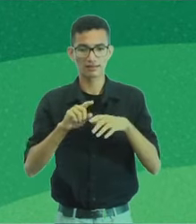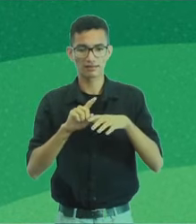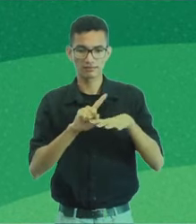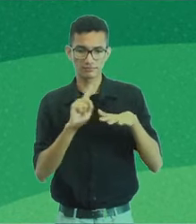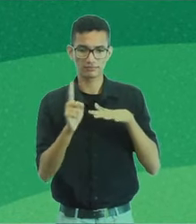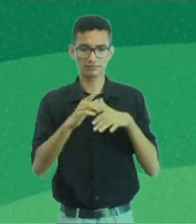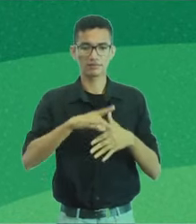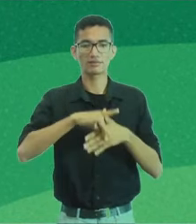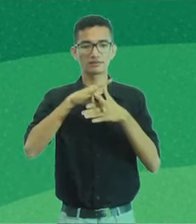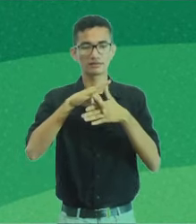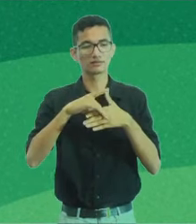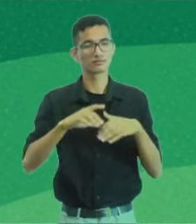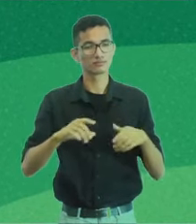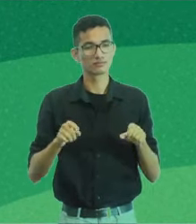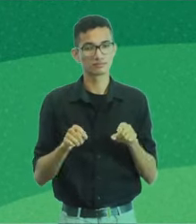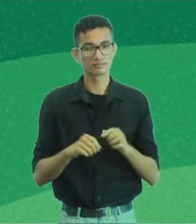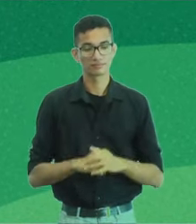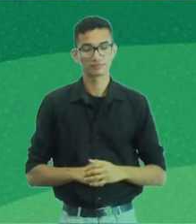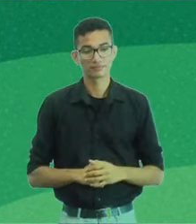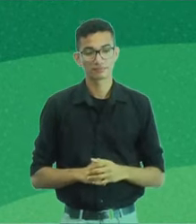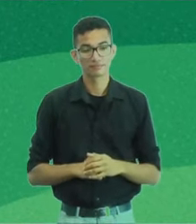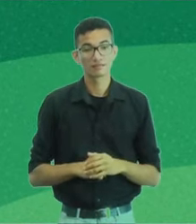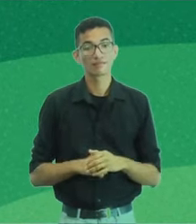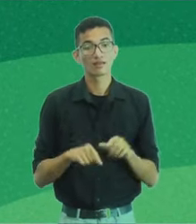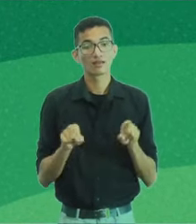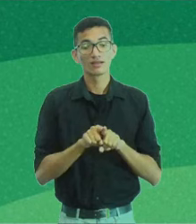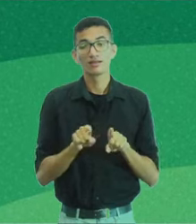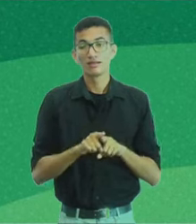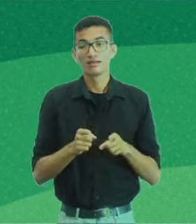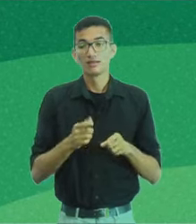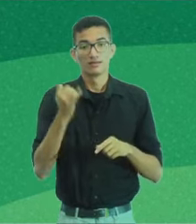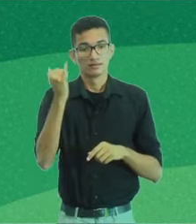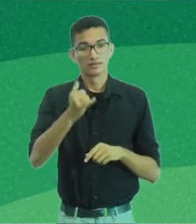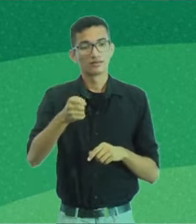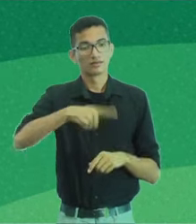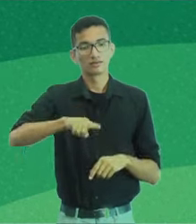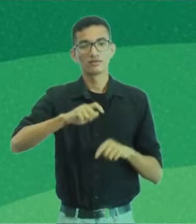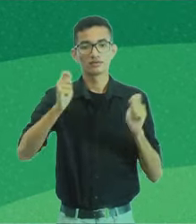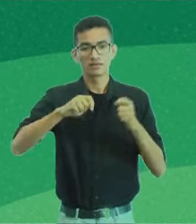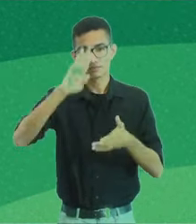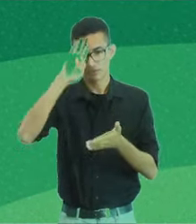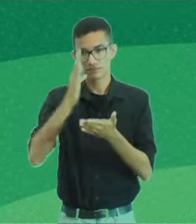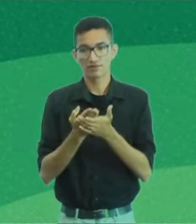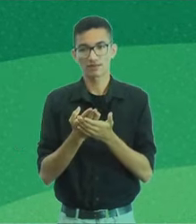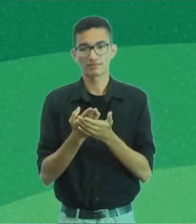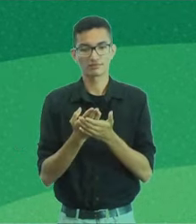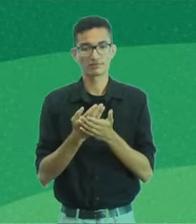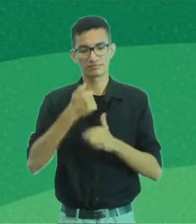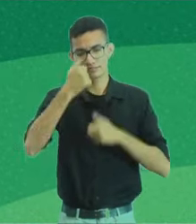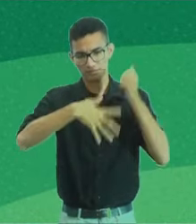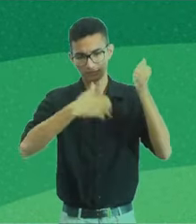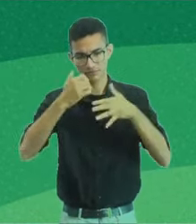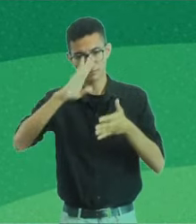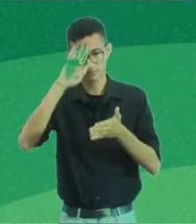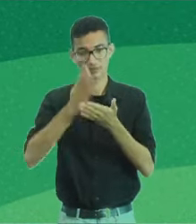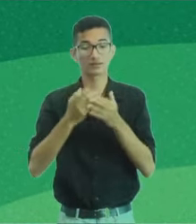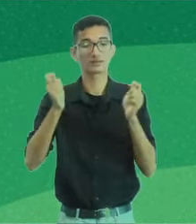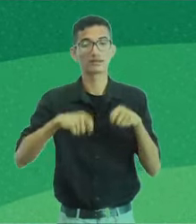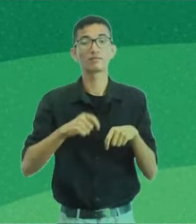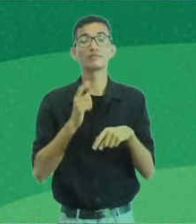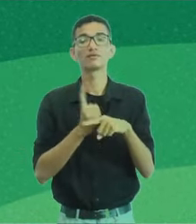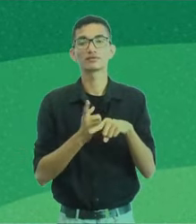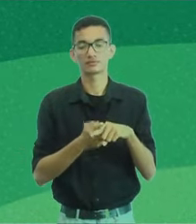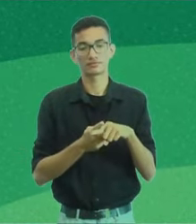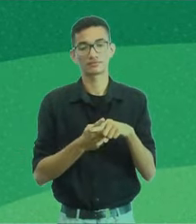disso e dizer que a gente pode confiar em tudo isso porque sabe quando a gente